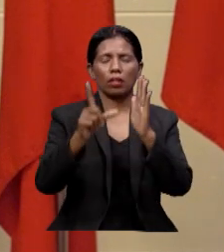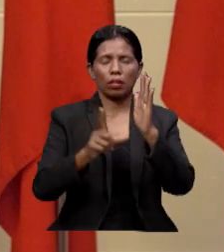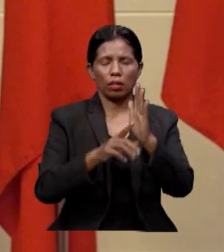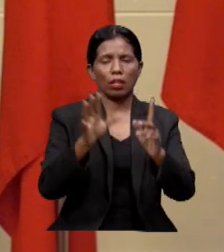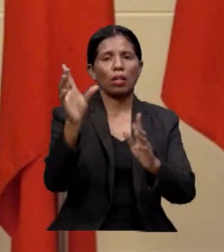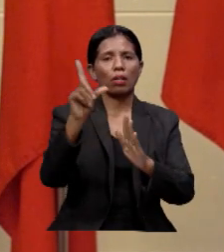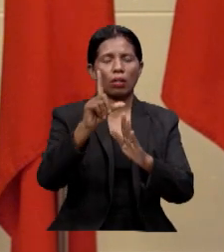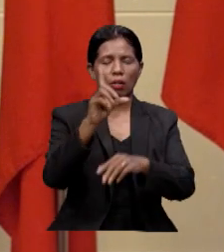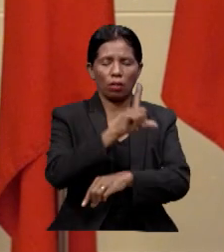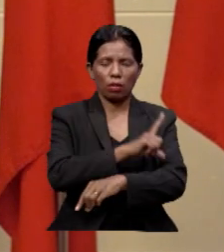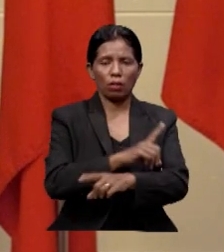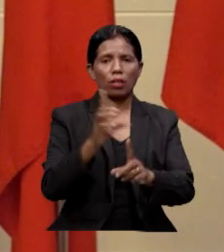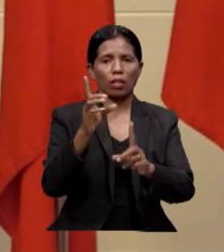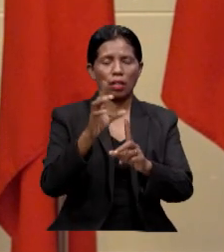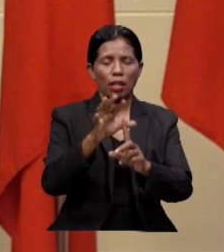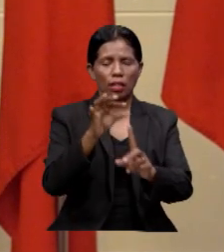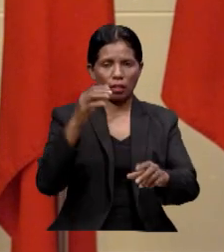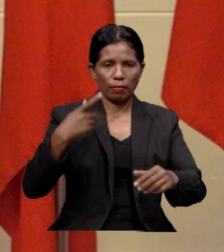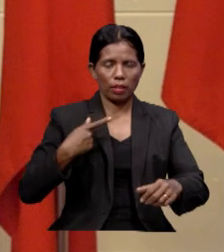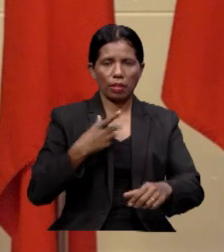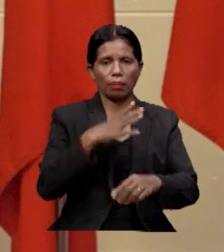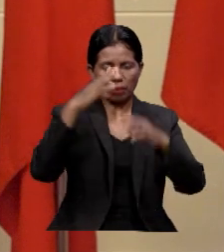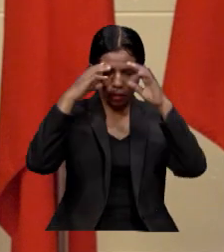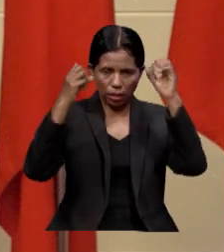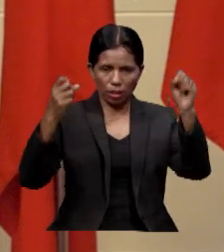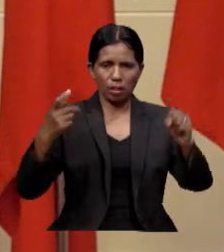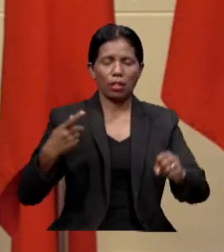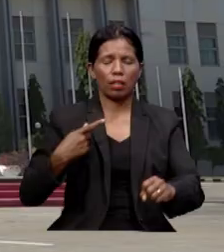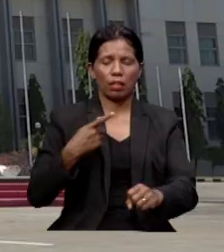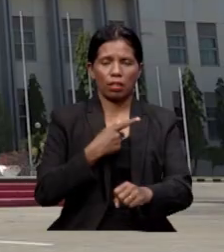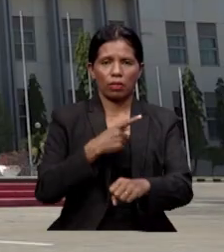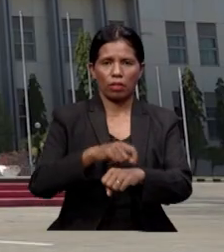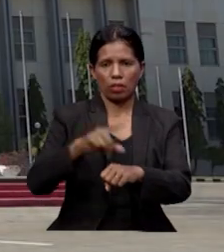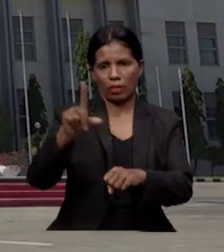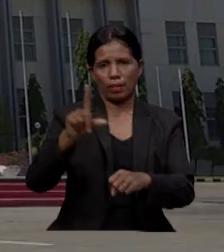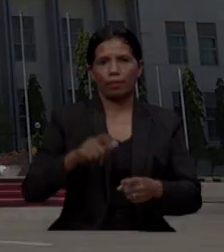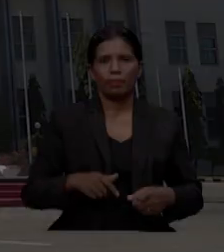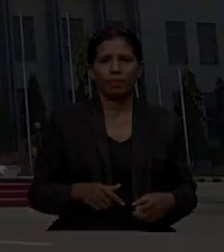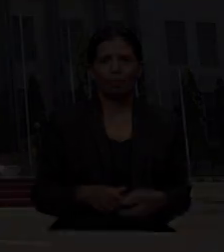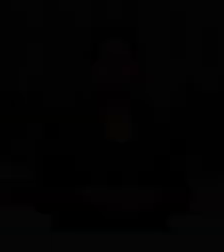eleição ba presidente república no parlamento nacional. Equipa cobertura GMN.